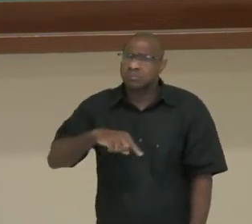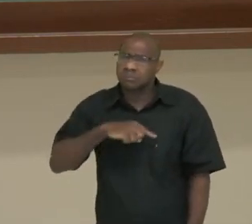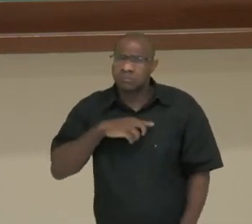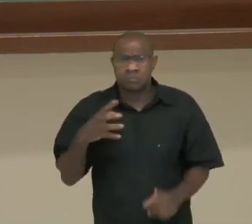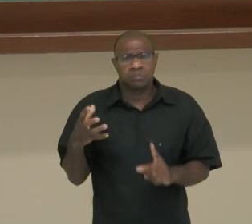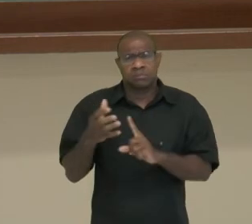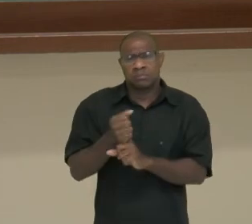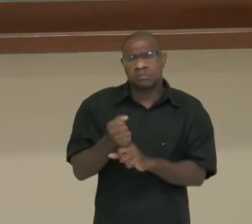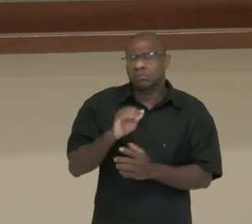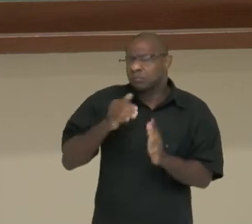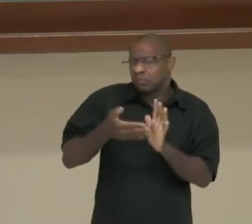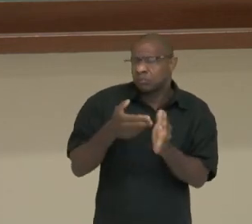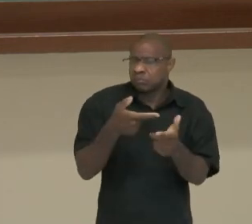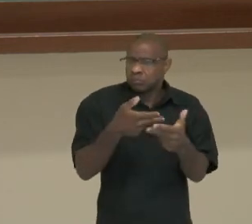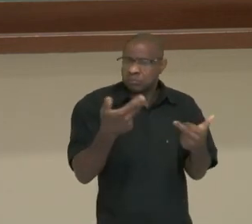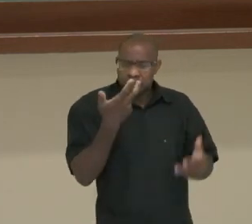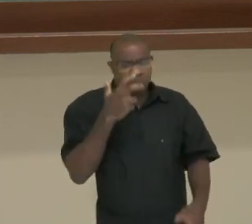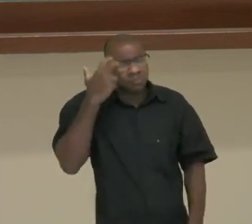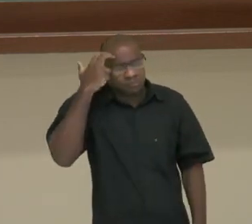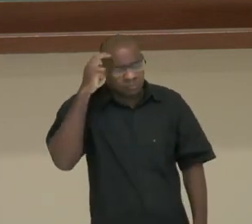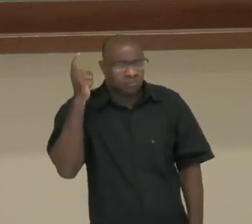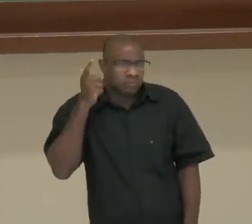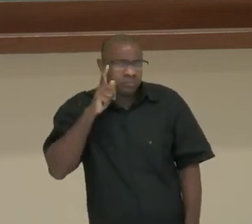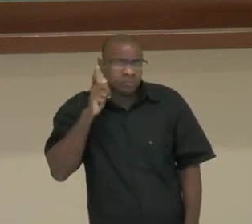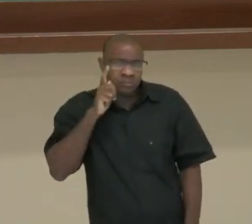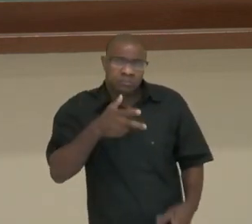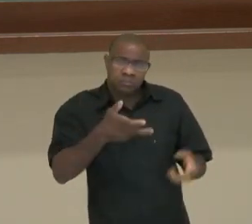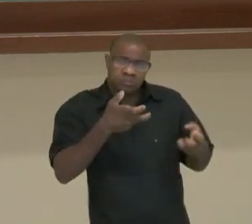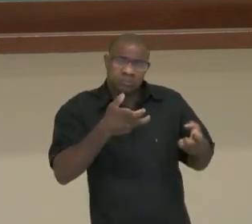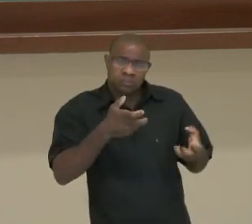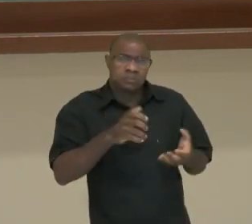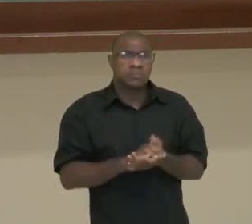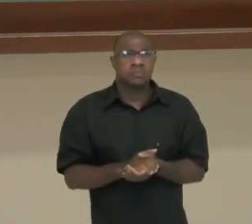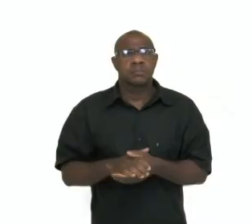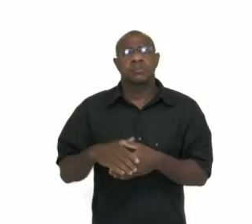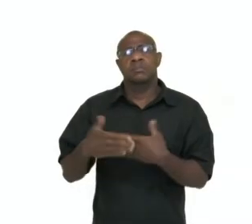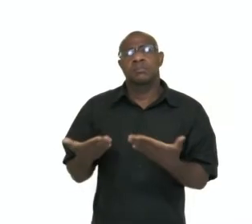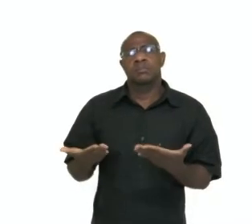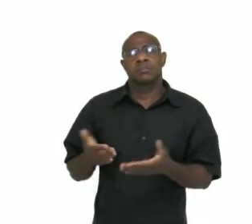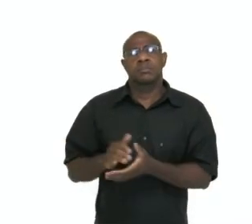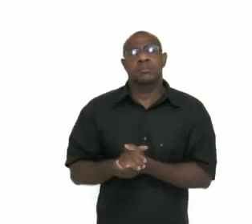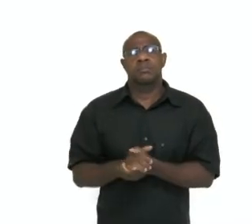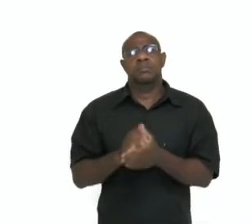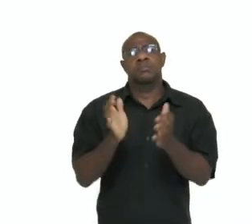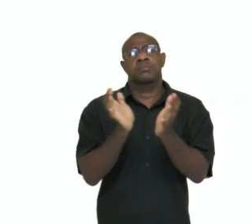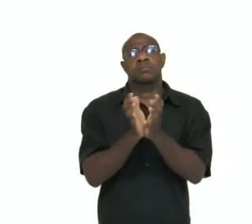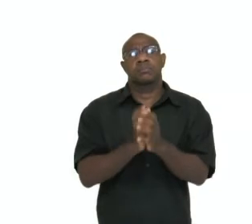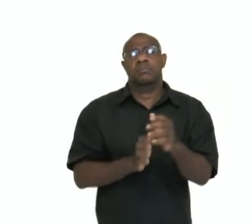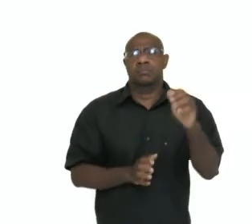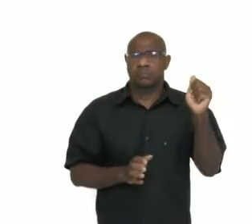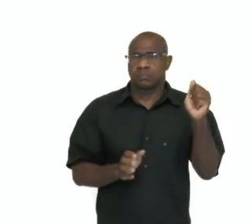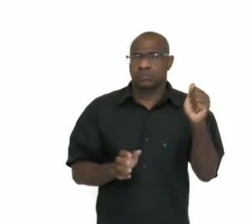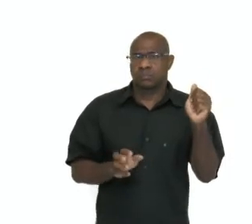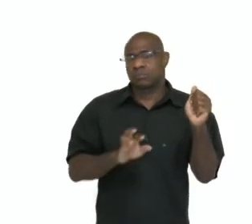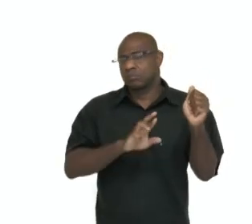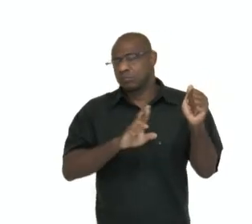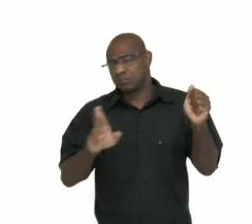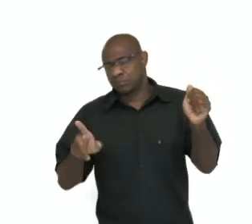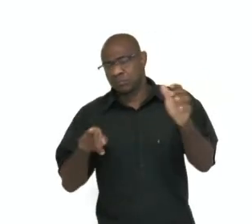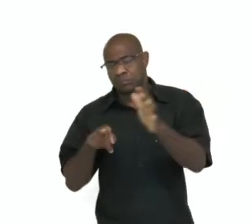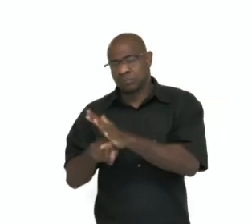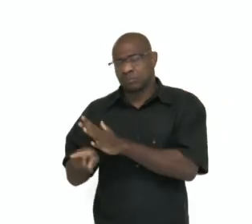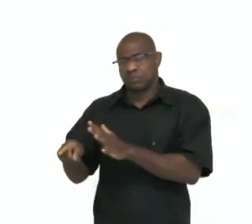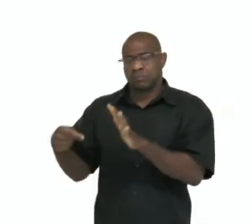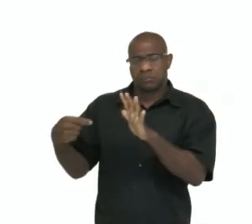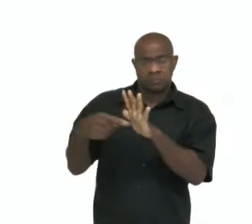os elementos de cultura indígena? Então aqui o grupo A vai responder